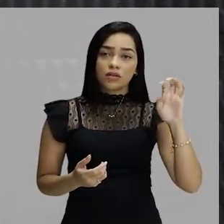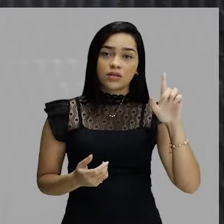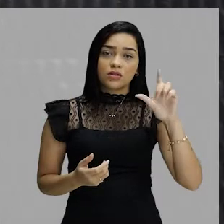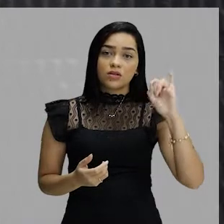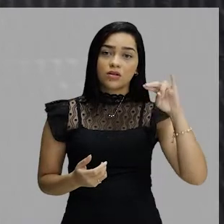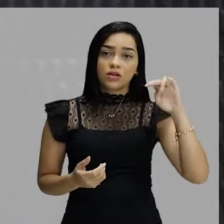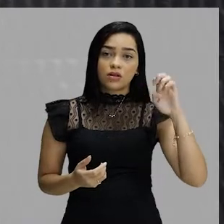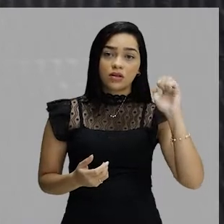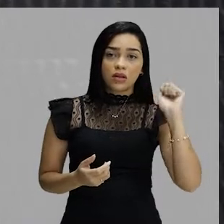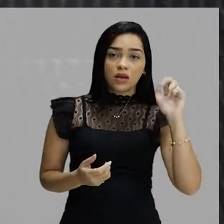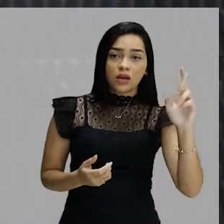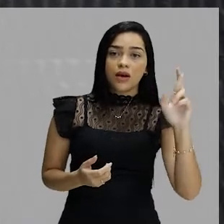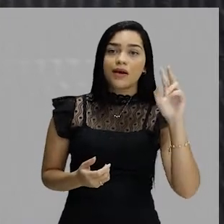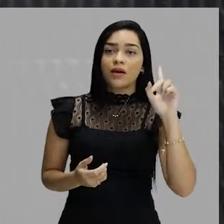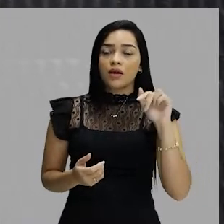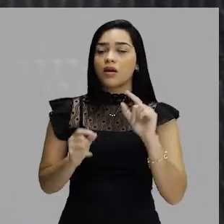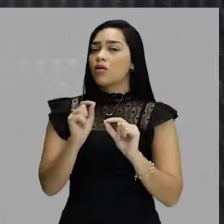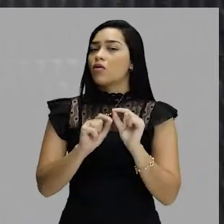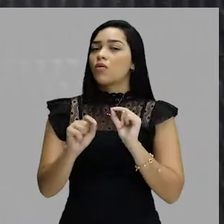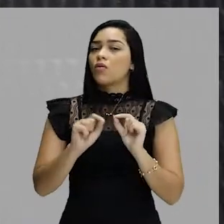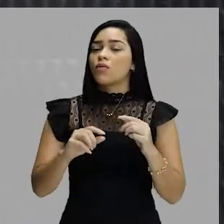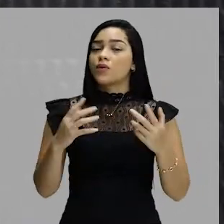a ordenada,